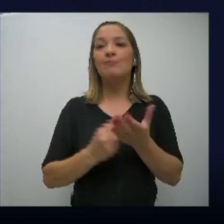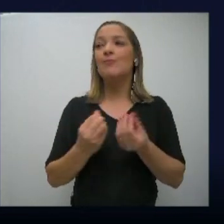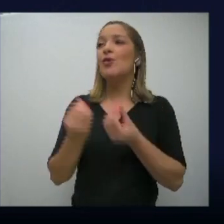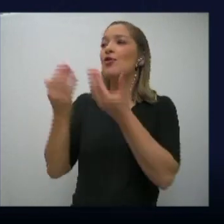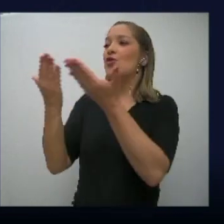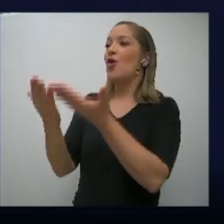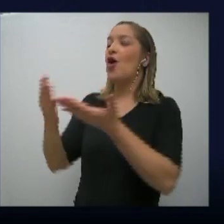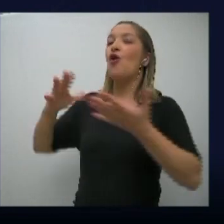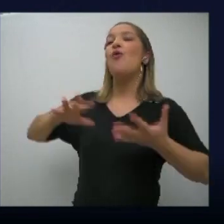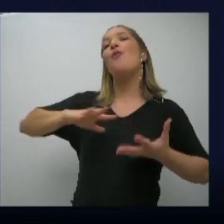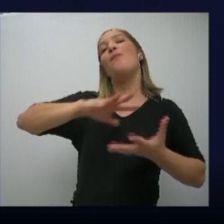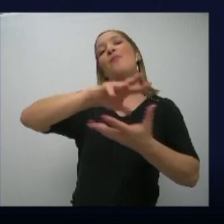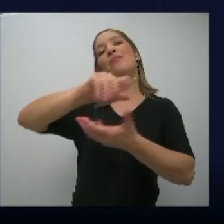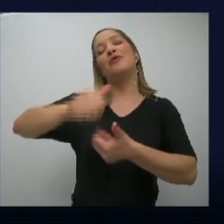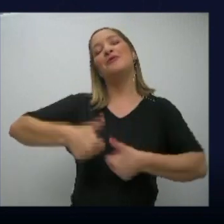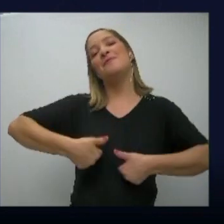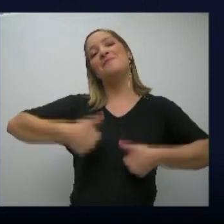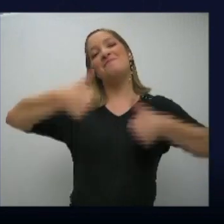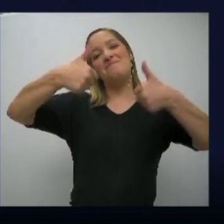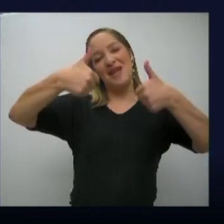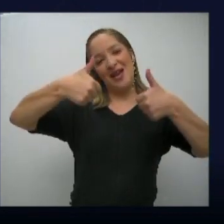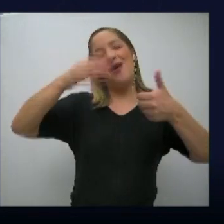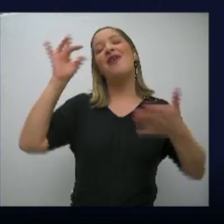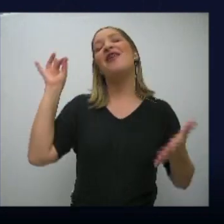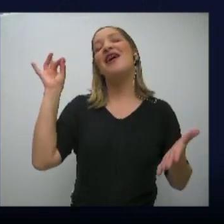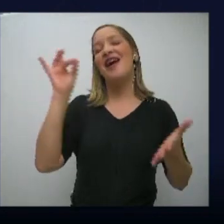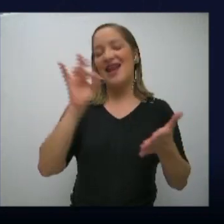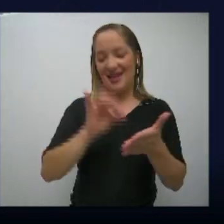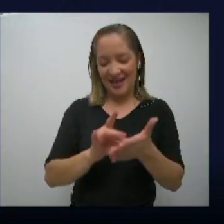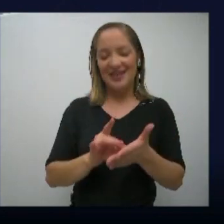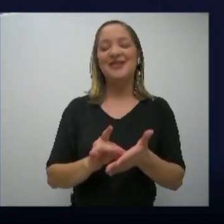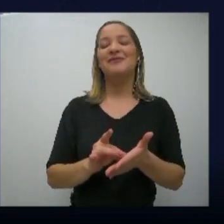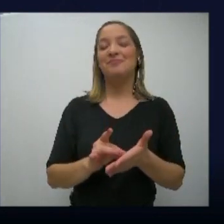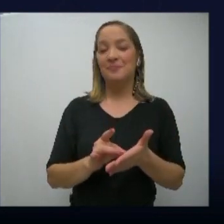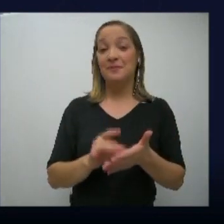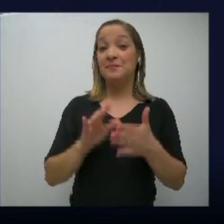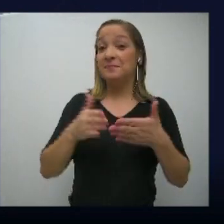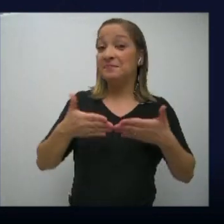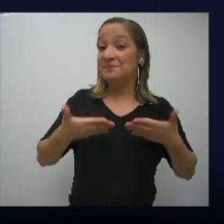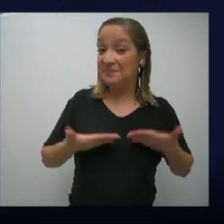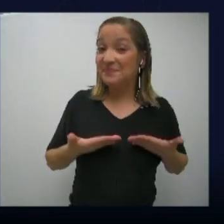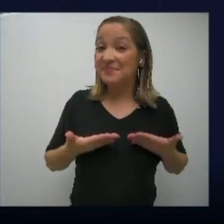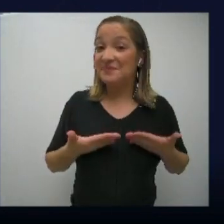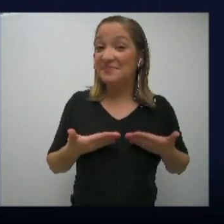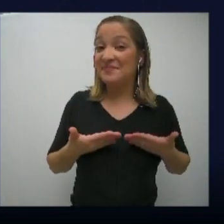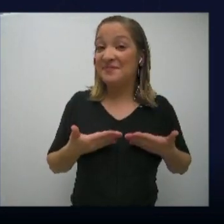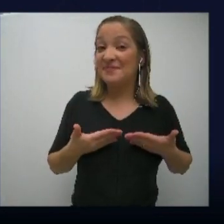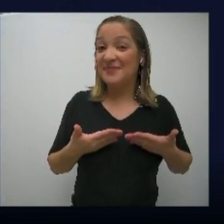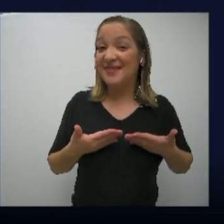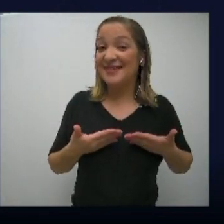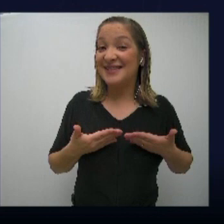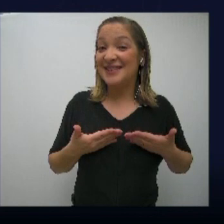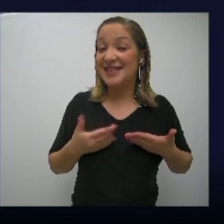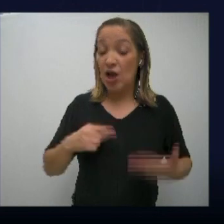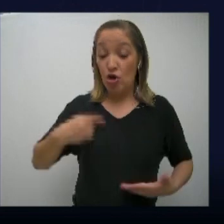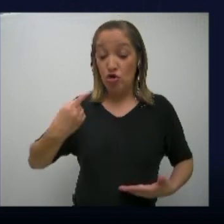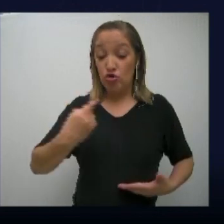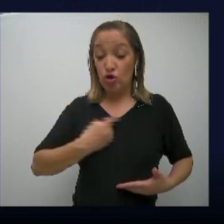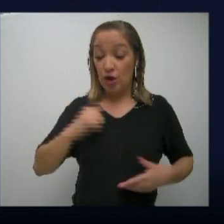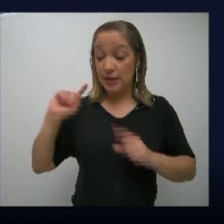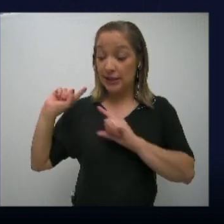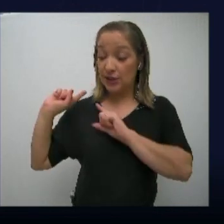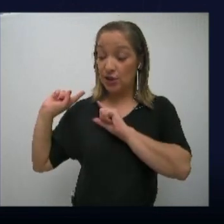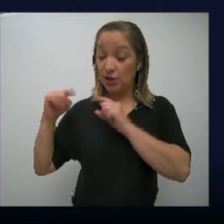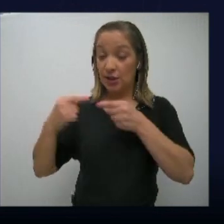então certeza comprometimento é uma realidade Isso é uma realidade tá então acho que a nossa geração